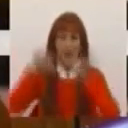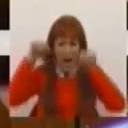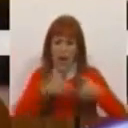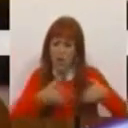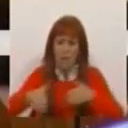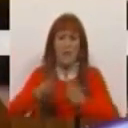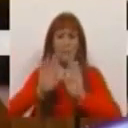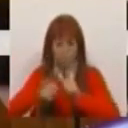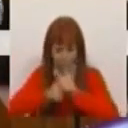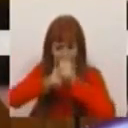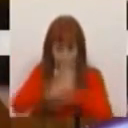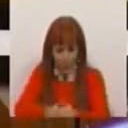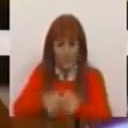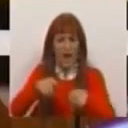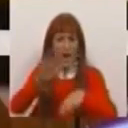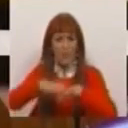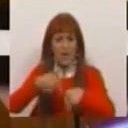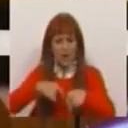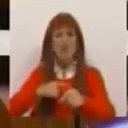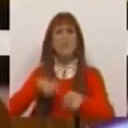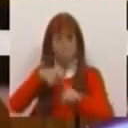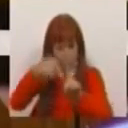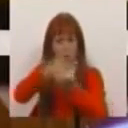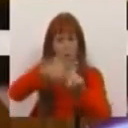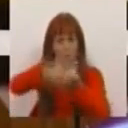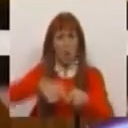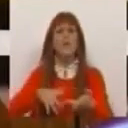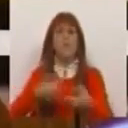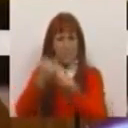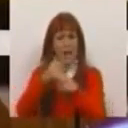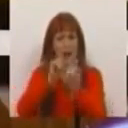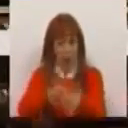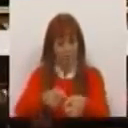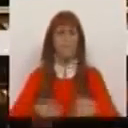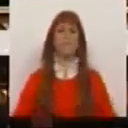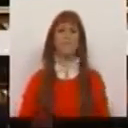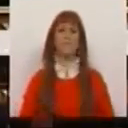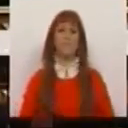É este o caminho que deve ser perseguido, é sobre isto que nós nos iremos bater e trabalhar.